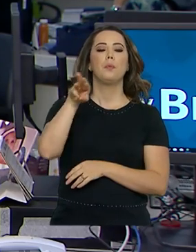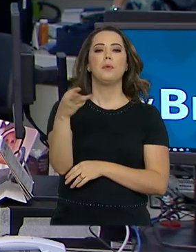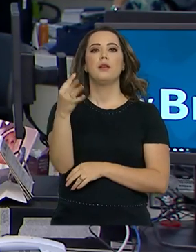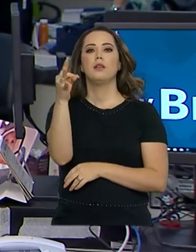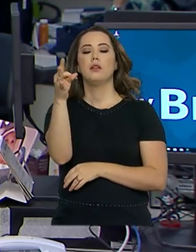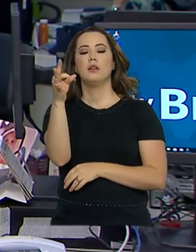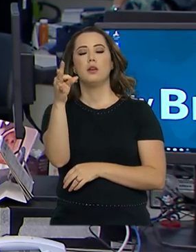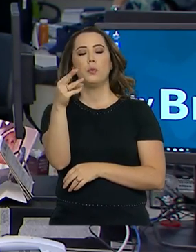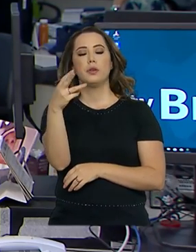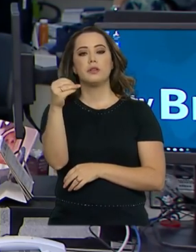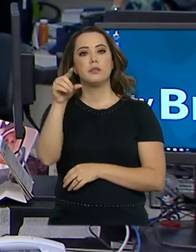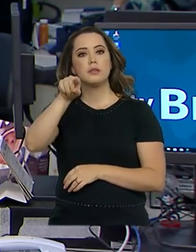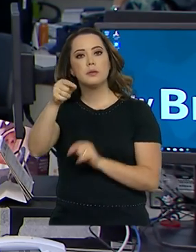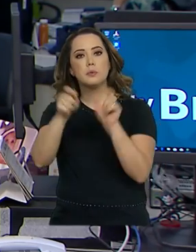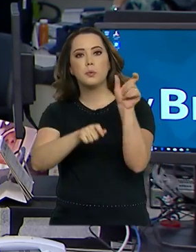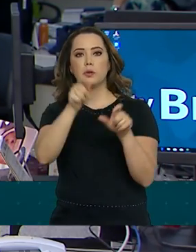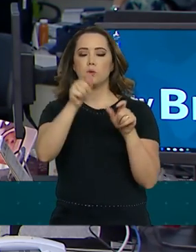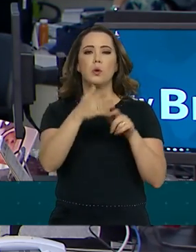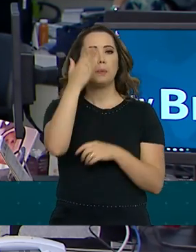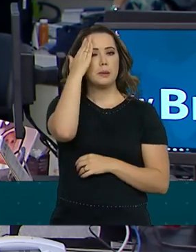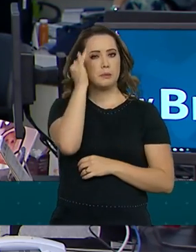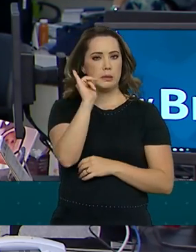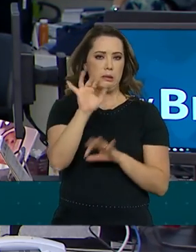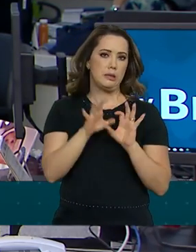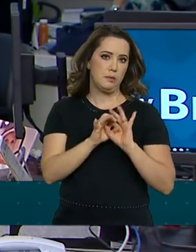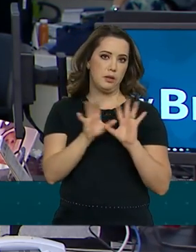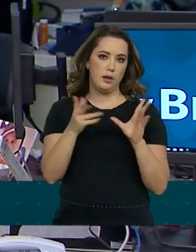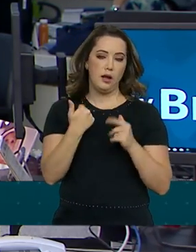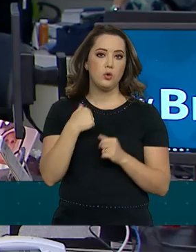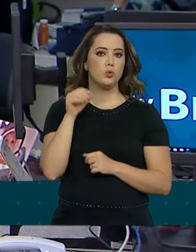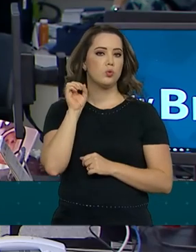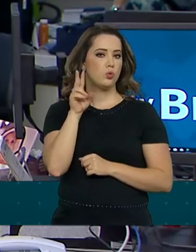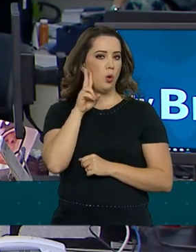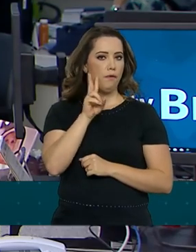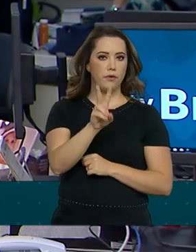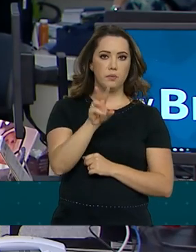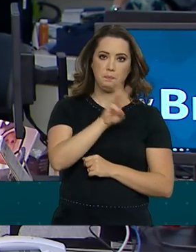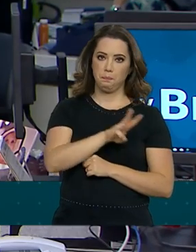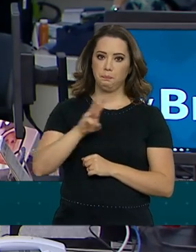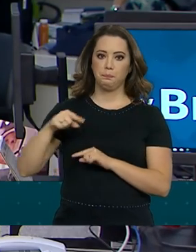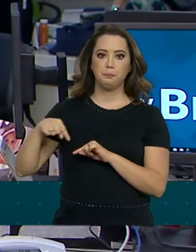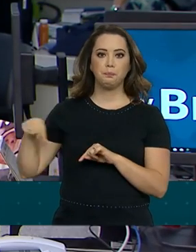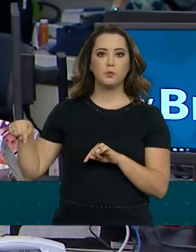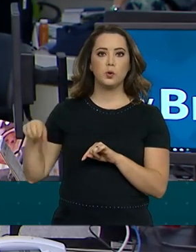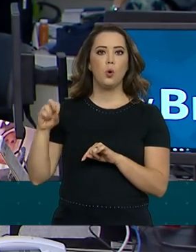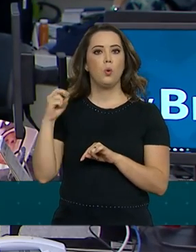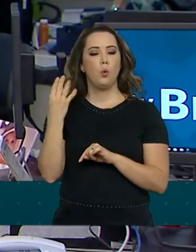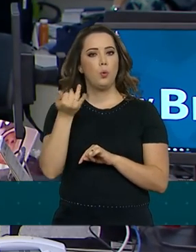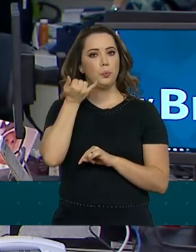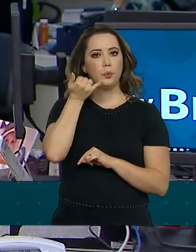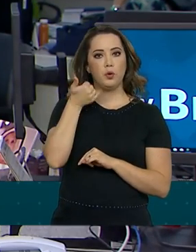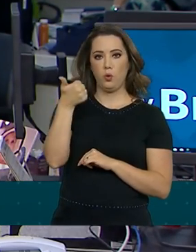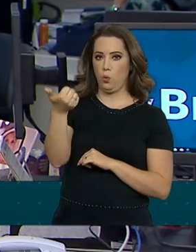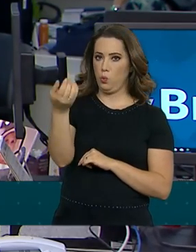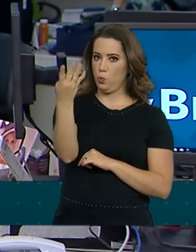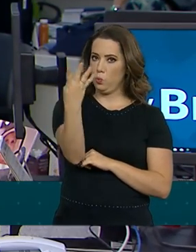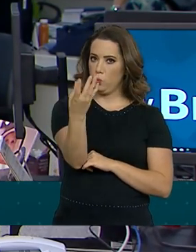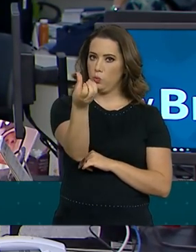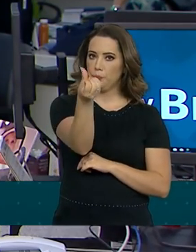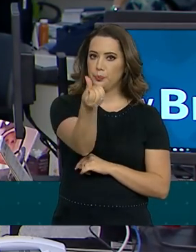contribuintes para saber se teve a declaração liberada basta acessar a página da receita na internet ou ligar para o receitafone